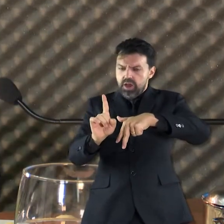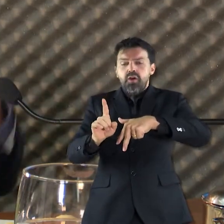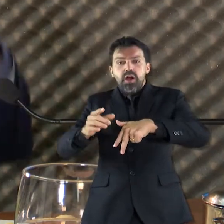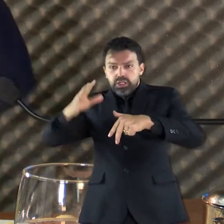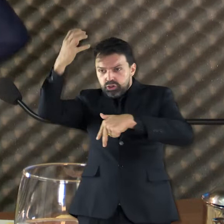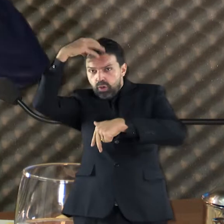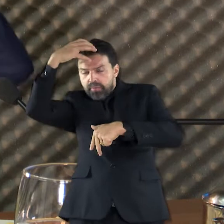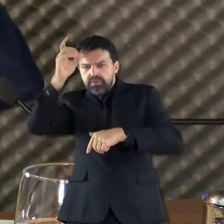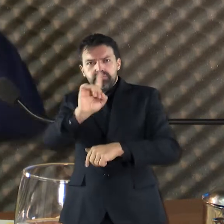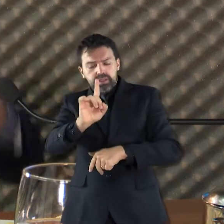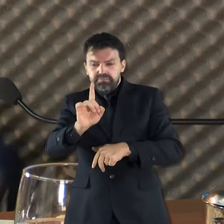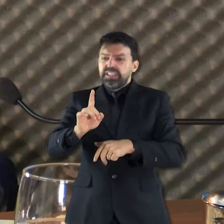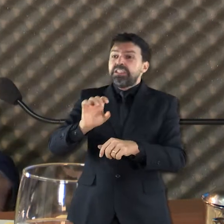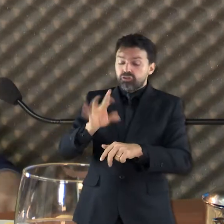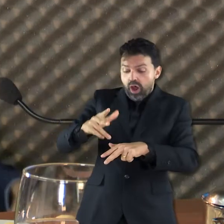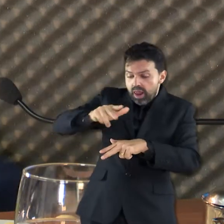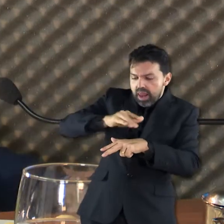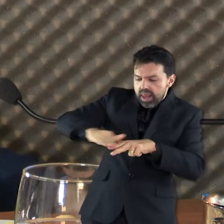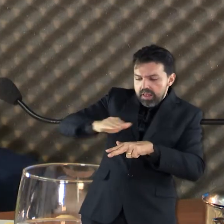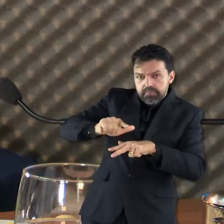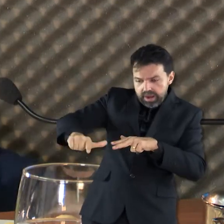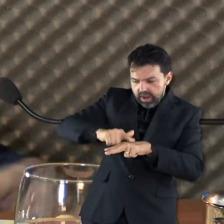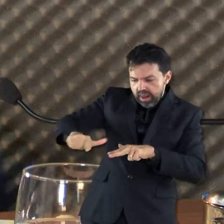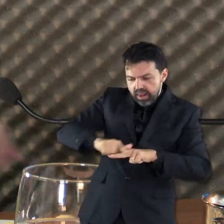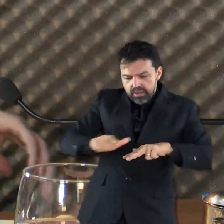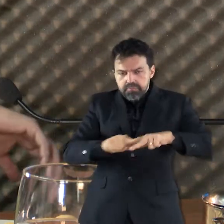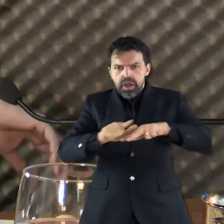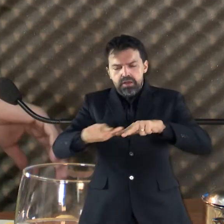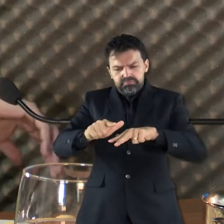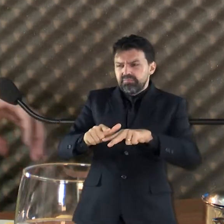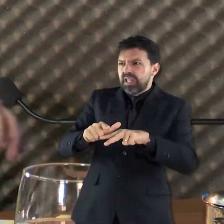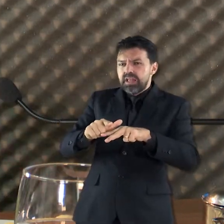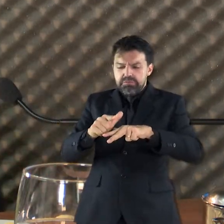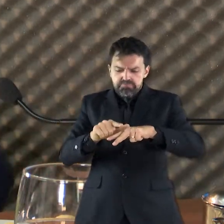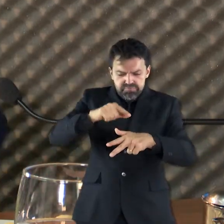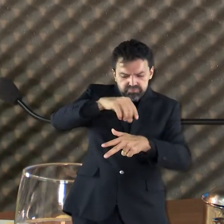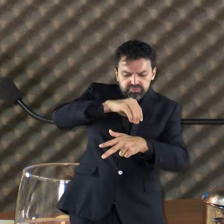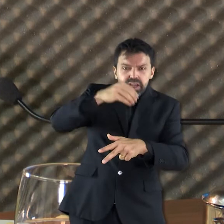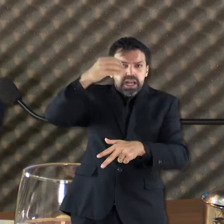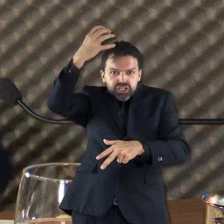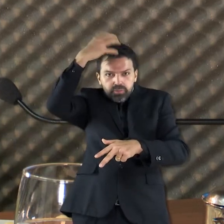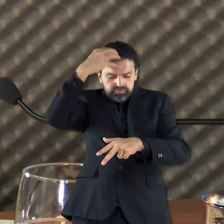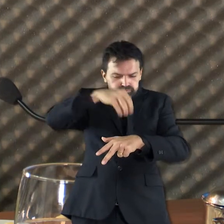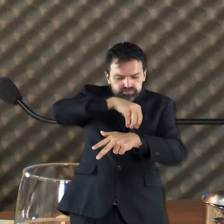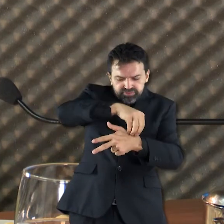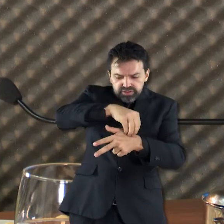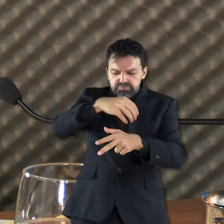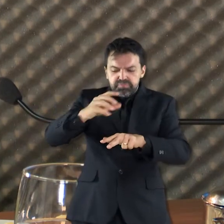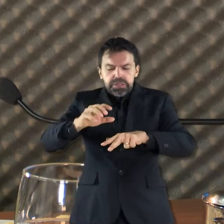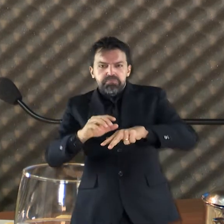Não, joga água. Passa shampoo na cabeça. Aí, meu Deus, aí vira de lado a gente assim, que não consegue nem se mexer direito, vira do